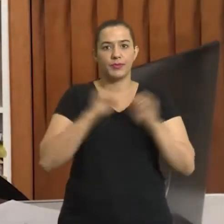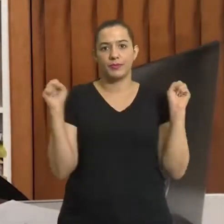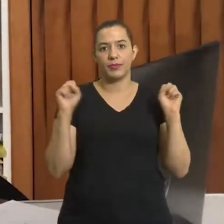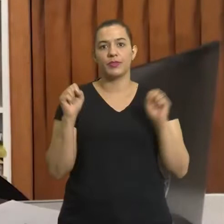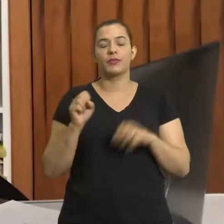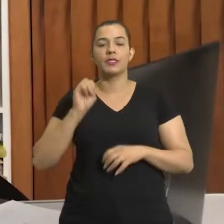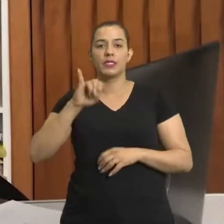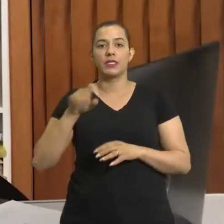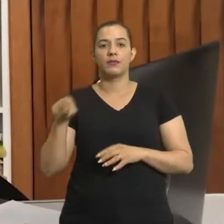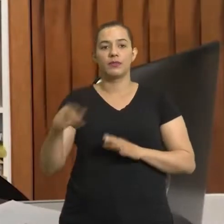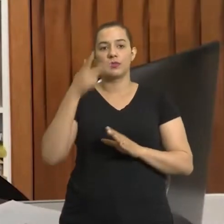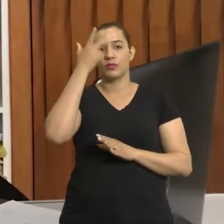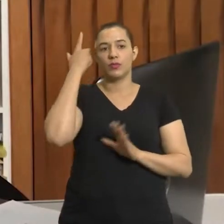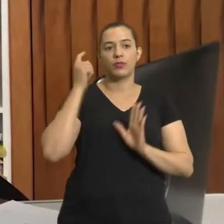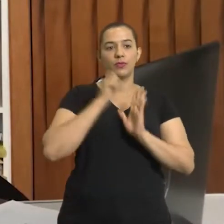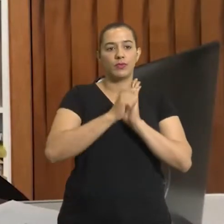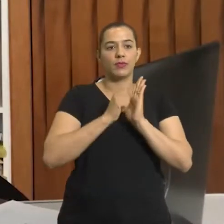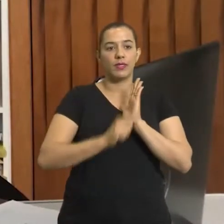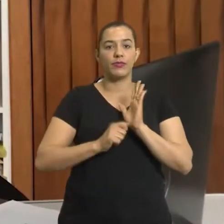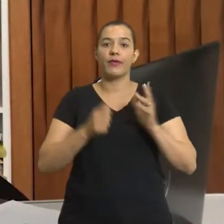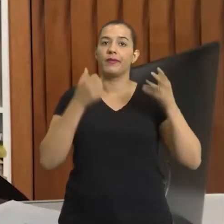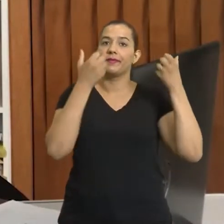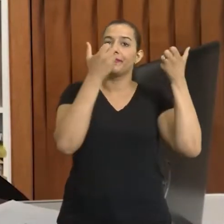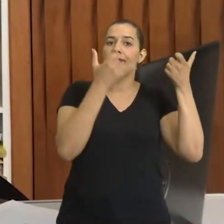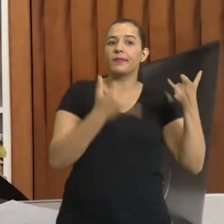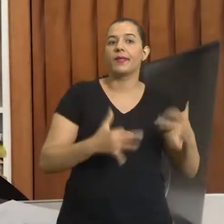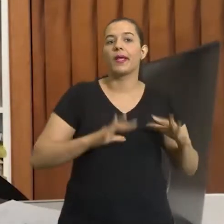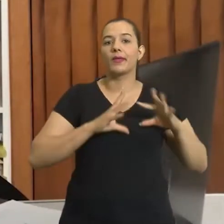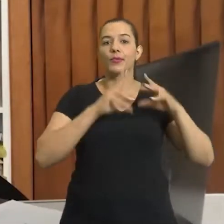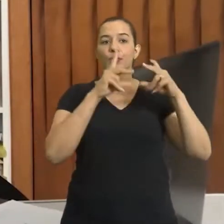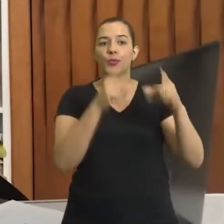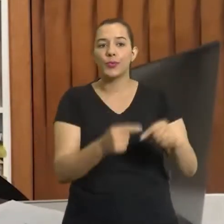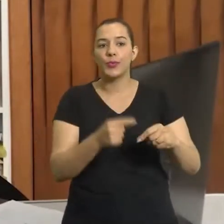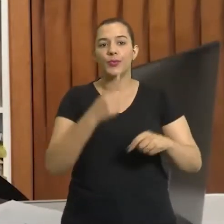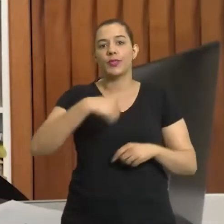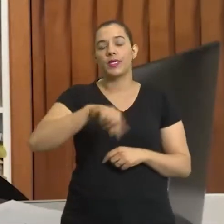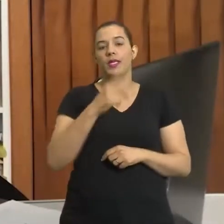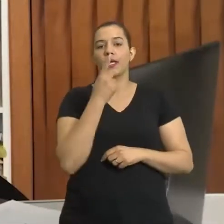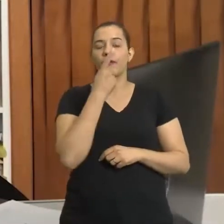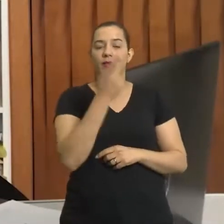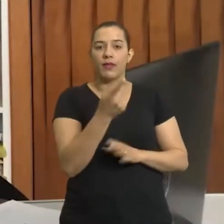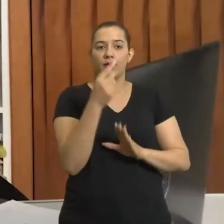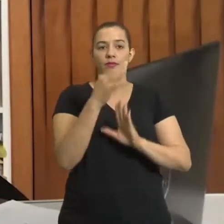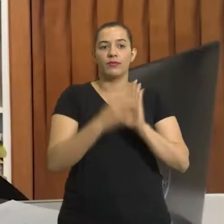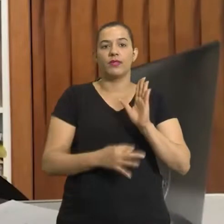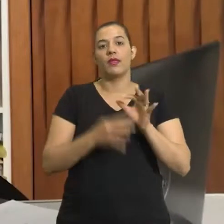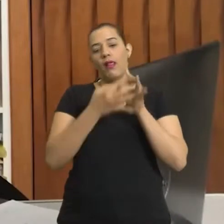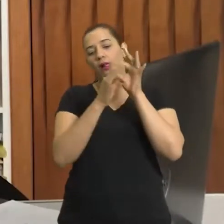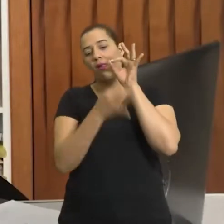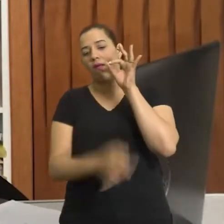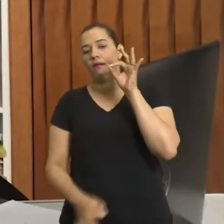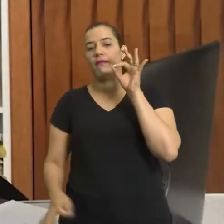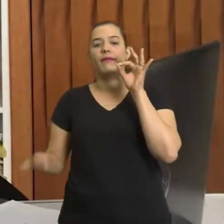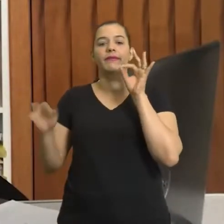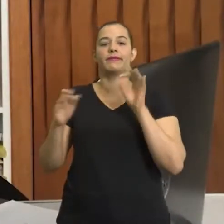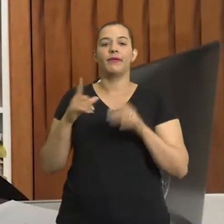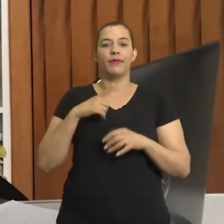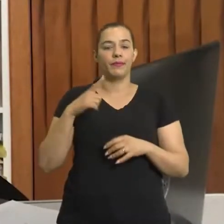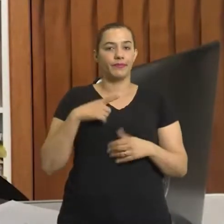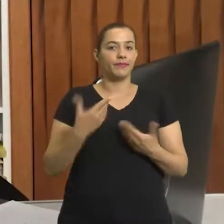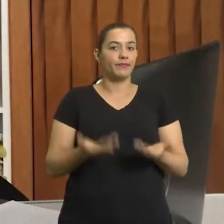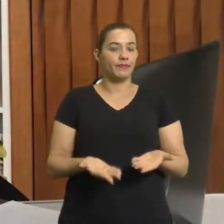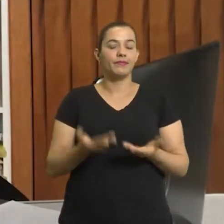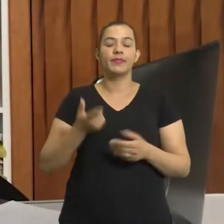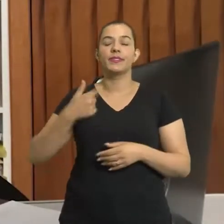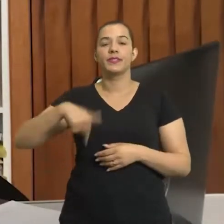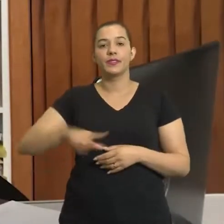que escreve tivesse que explicar tudo aquilo que ela está querendo dizer no texto, esse texto teria uma dimensão gigantesca.